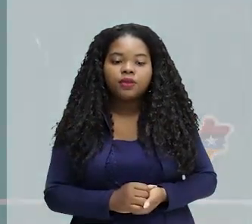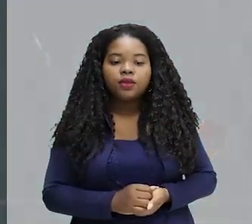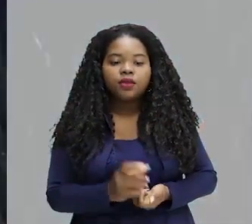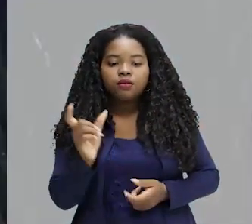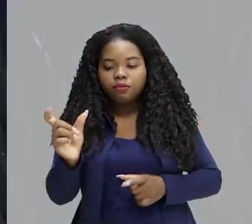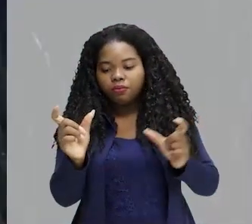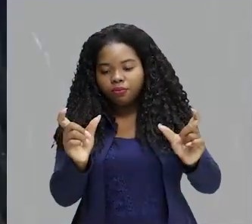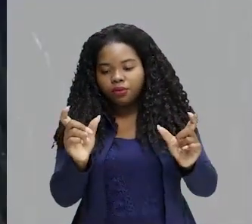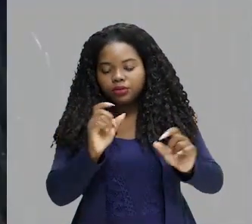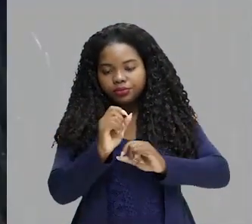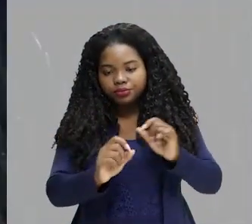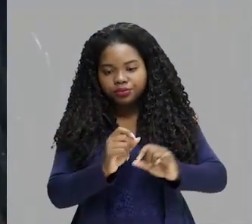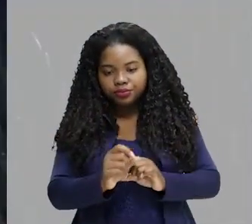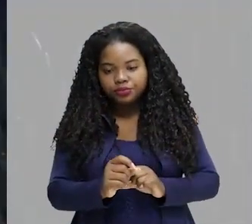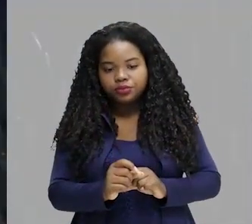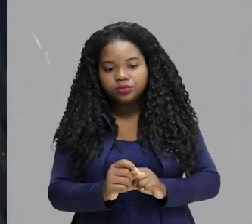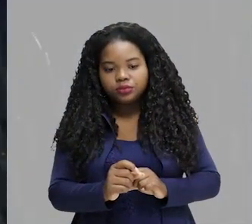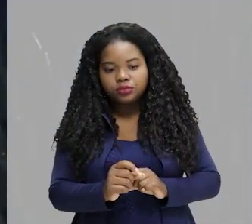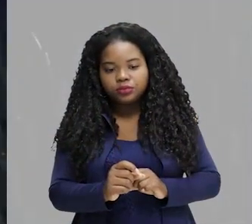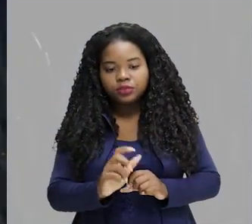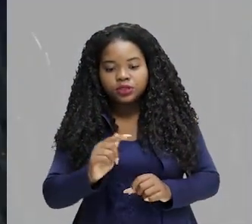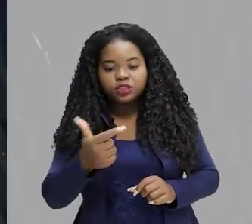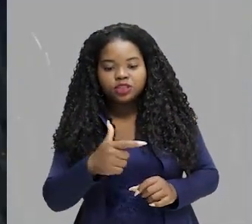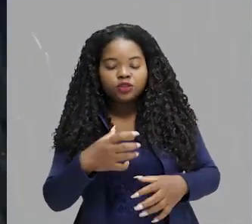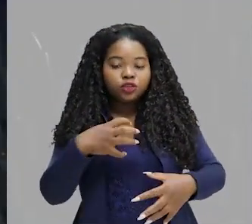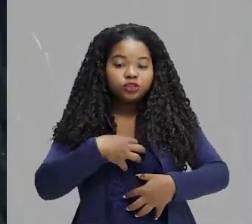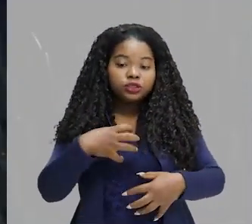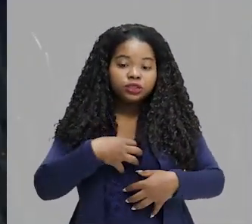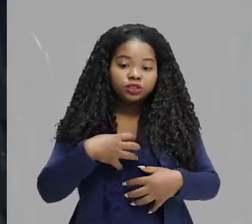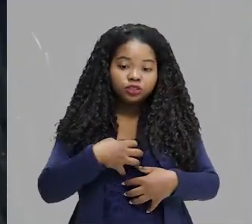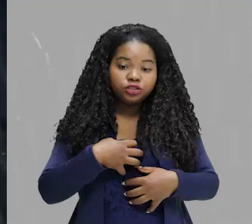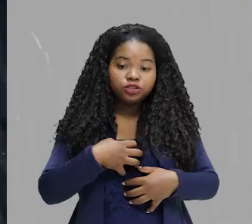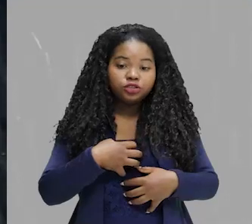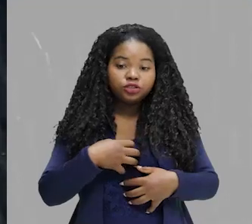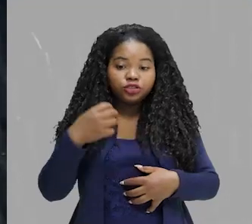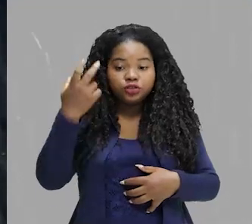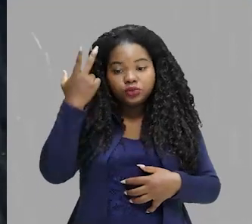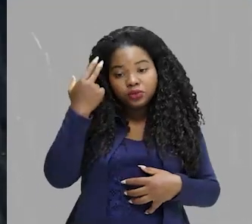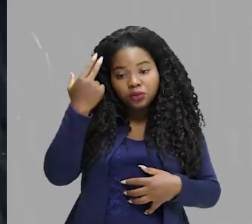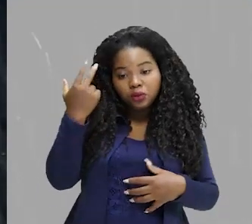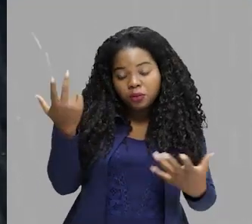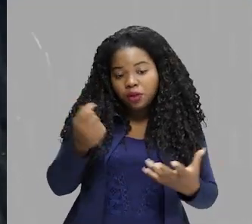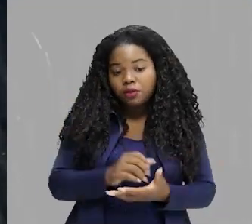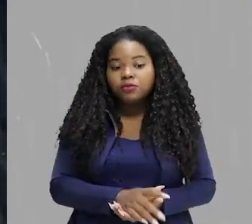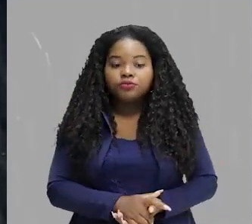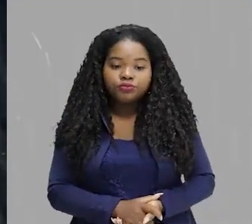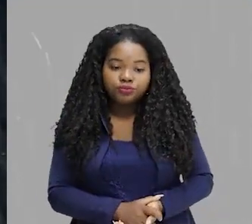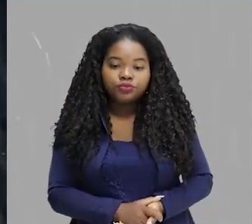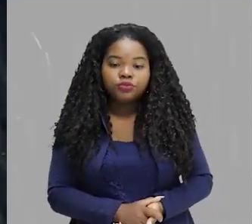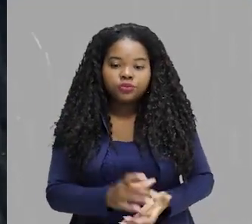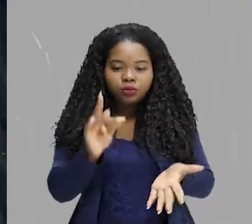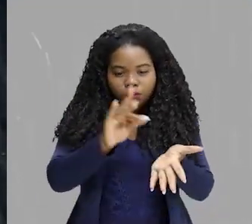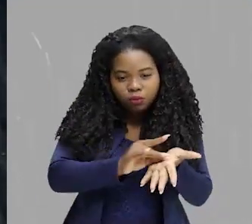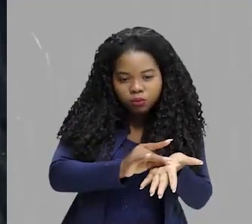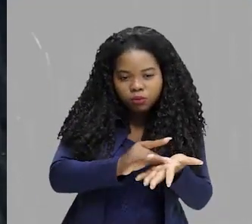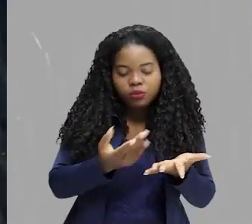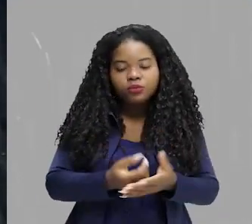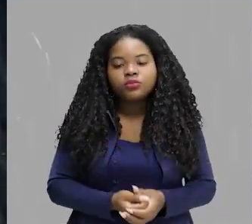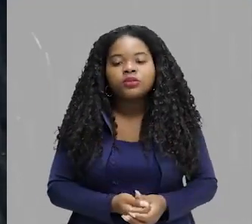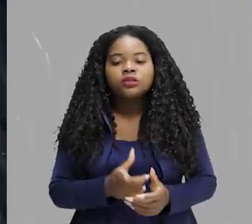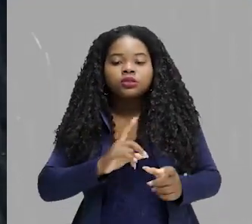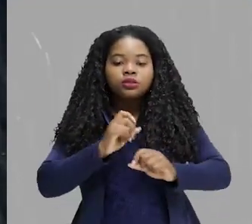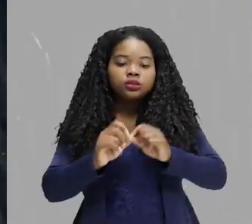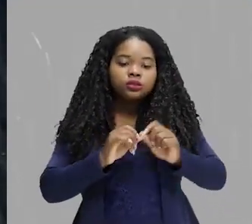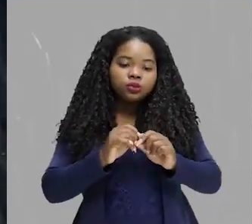palavras fora do sentido literal ou o sentido que normalmente elas teriam. E aí você tem